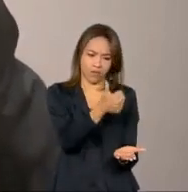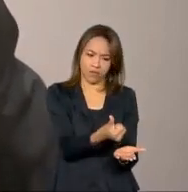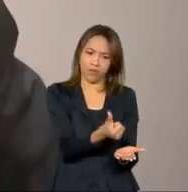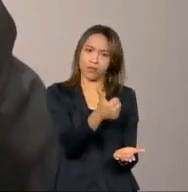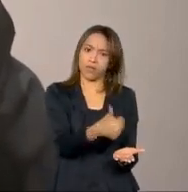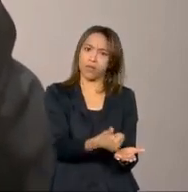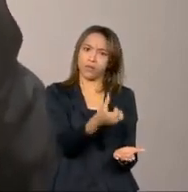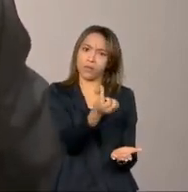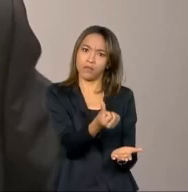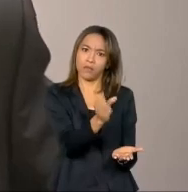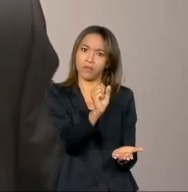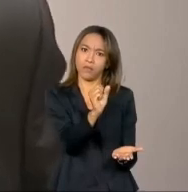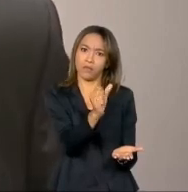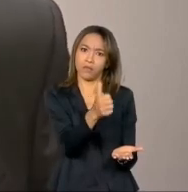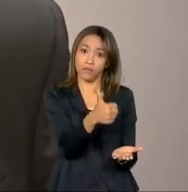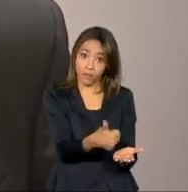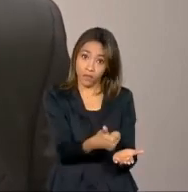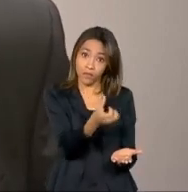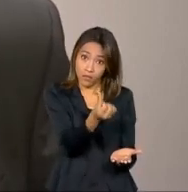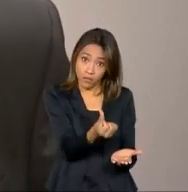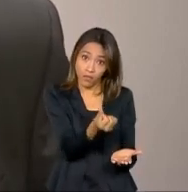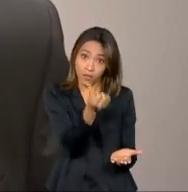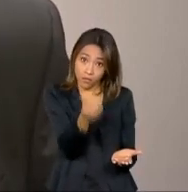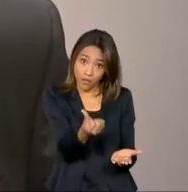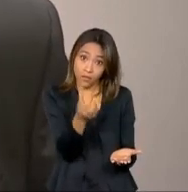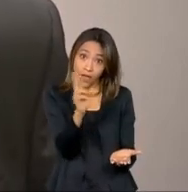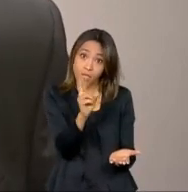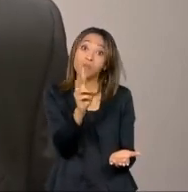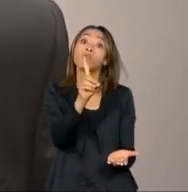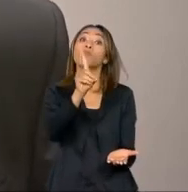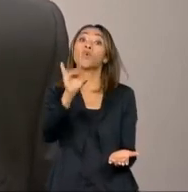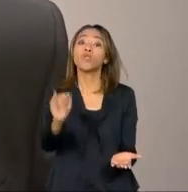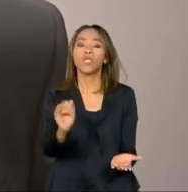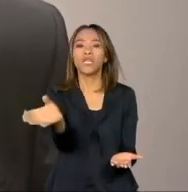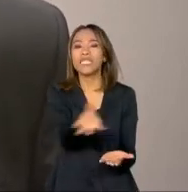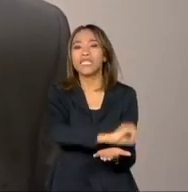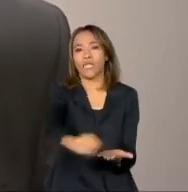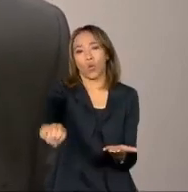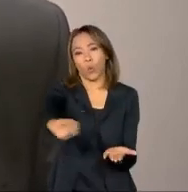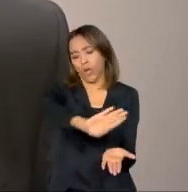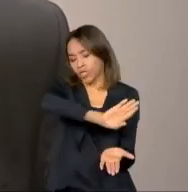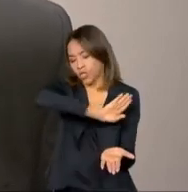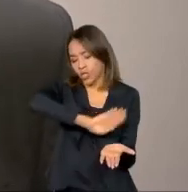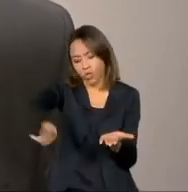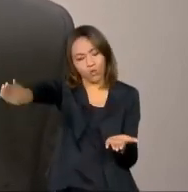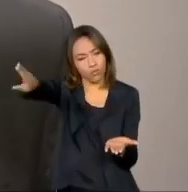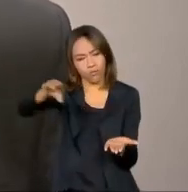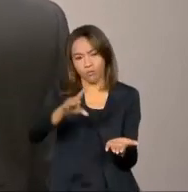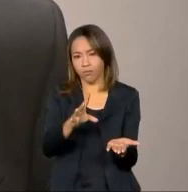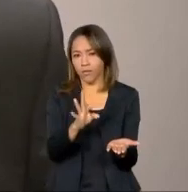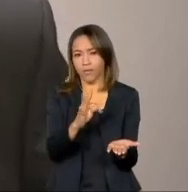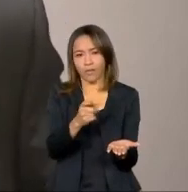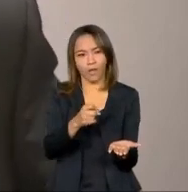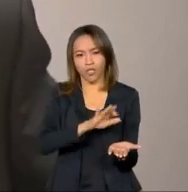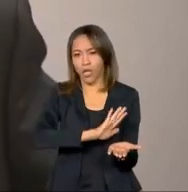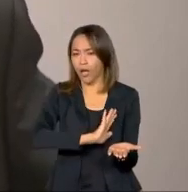166 por guia. Zerou, não paga mais nada, nada, nada, não tem taxa nenhuma e é tudo